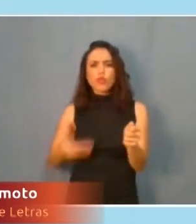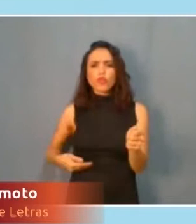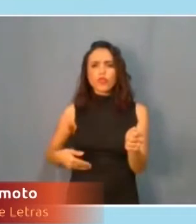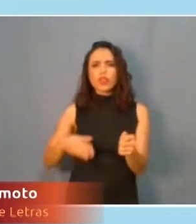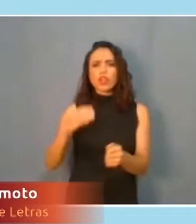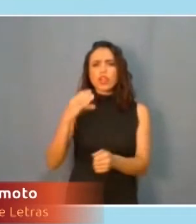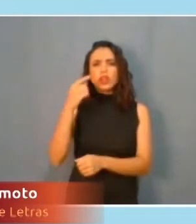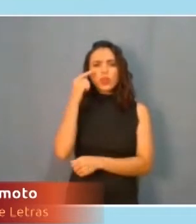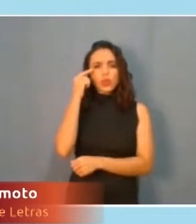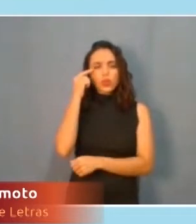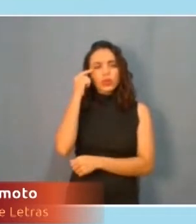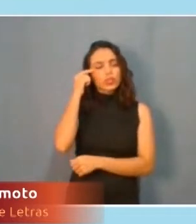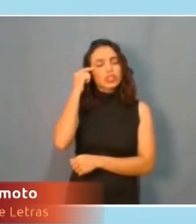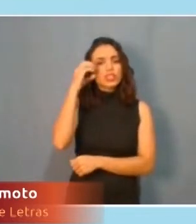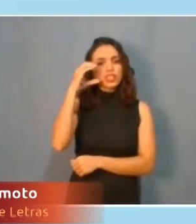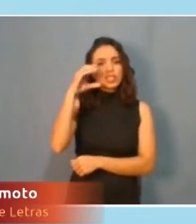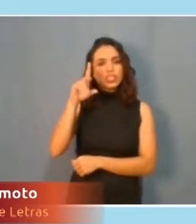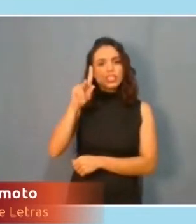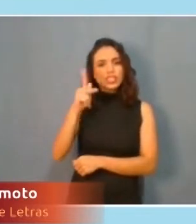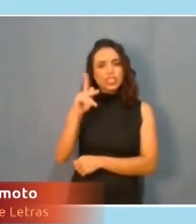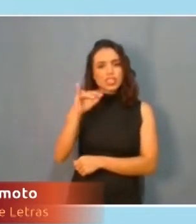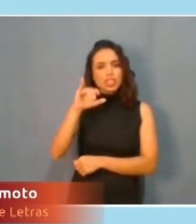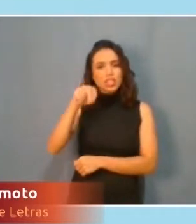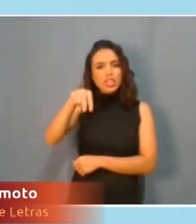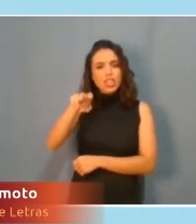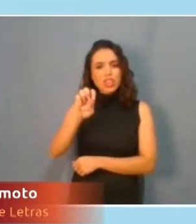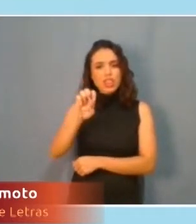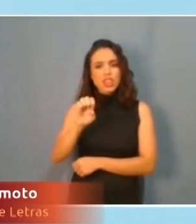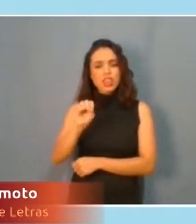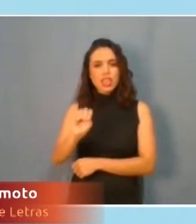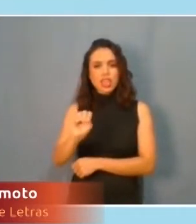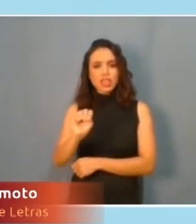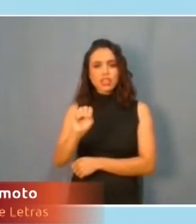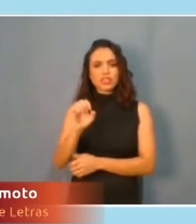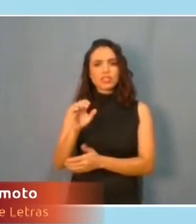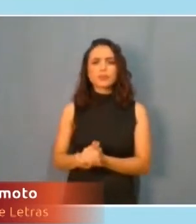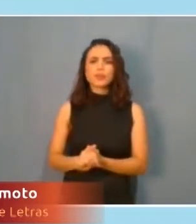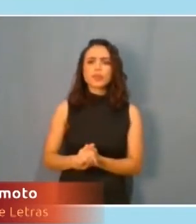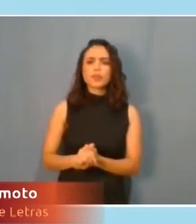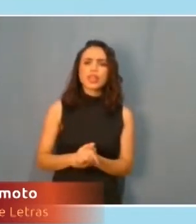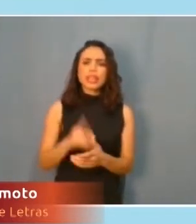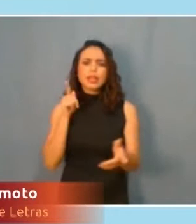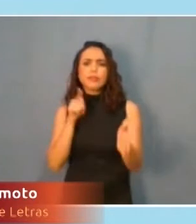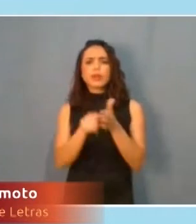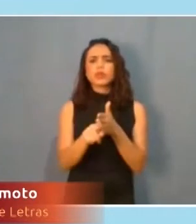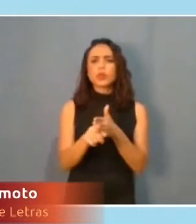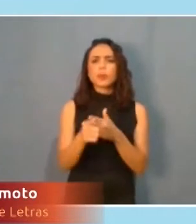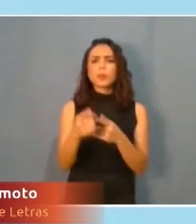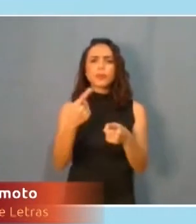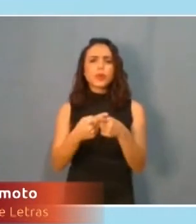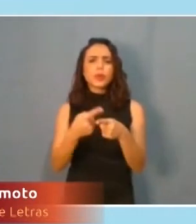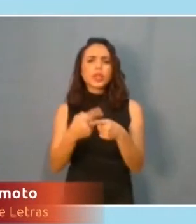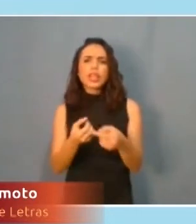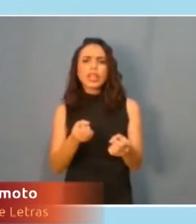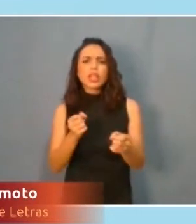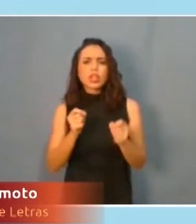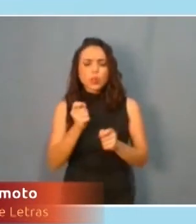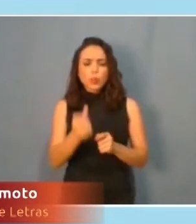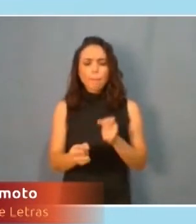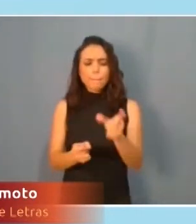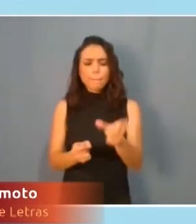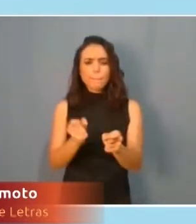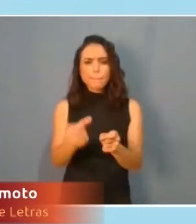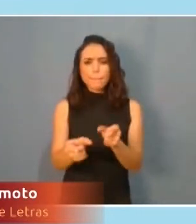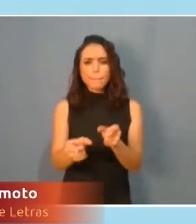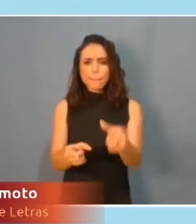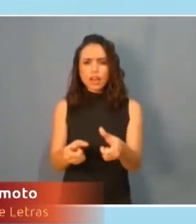né, porcos, os seus animais, por que vocês não plantam? Tem algum problema? Ele disse, não, o que a gente compra de vocês